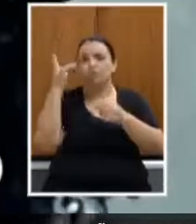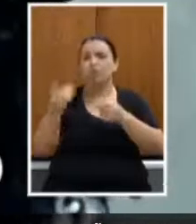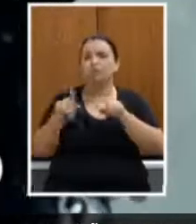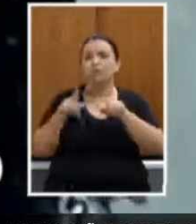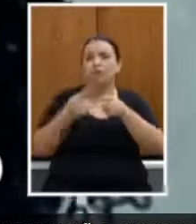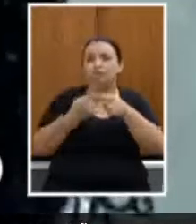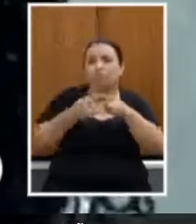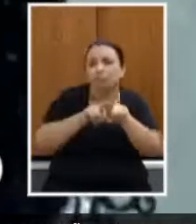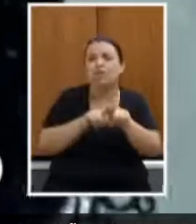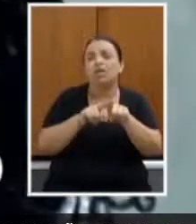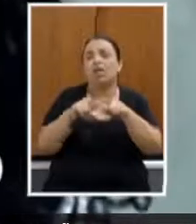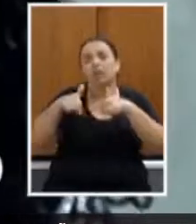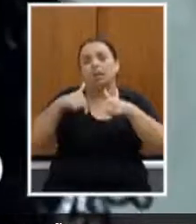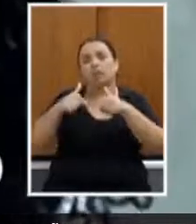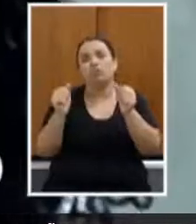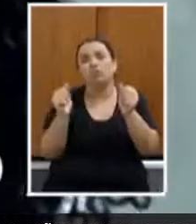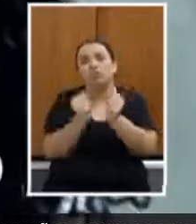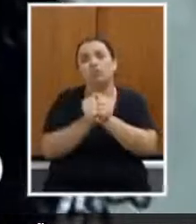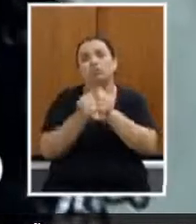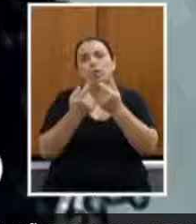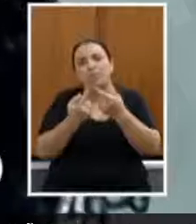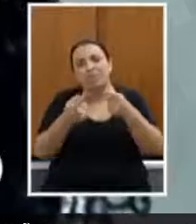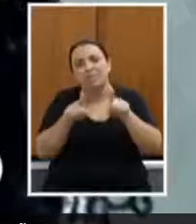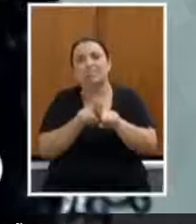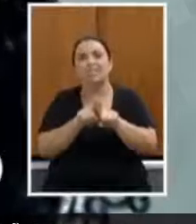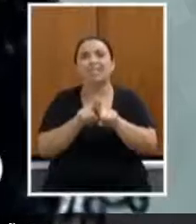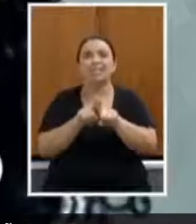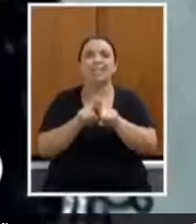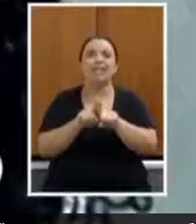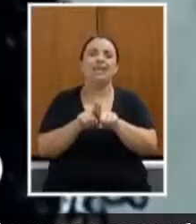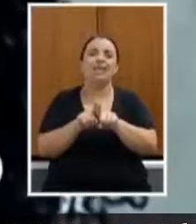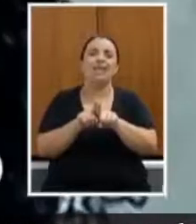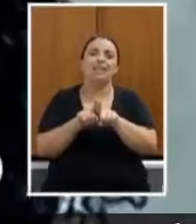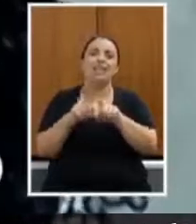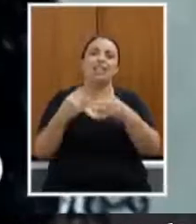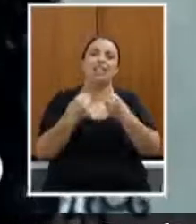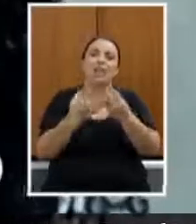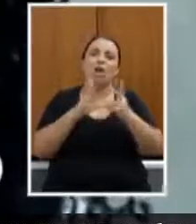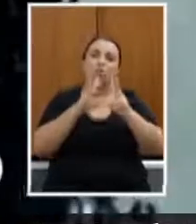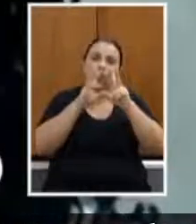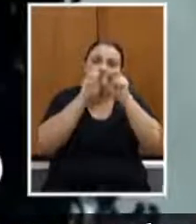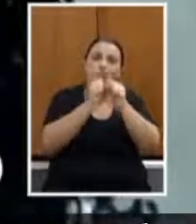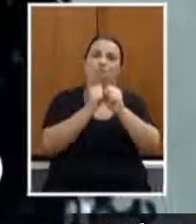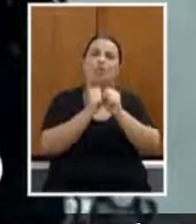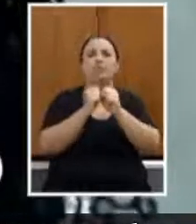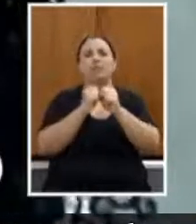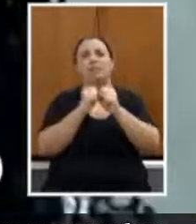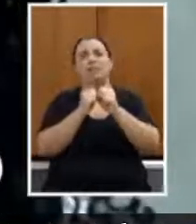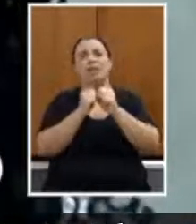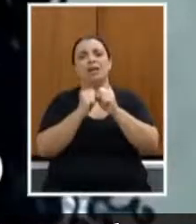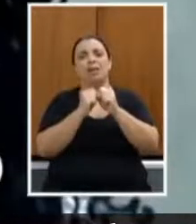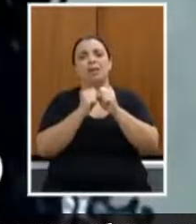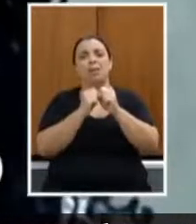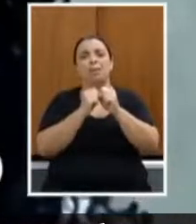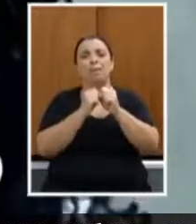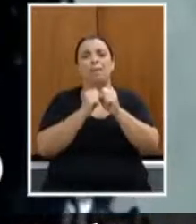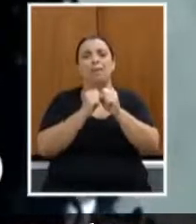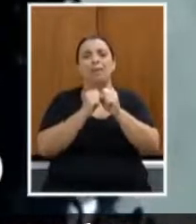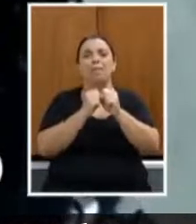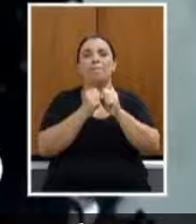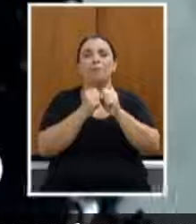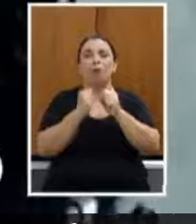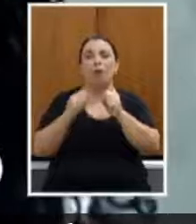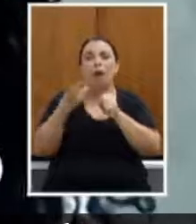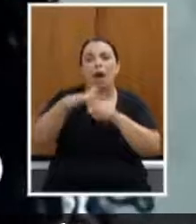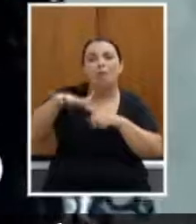meus companheiros aí de bloco, que também fortaleceram e deram resposta para o Abril